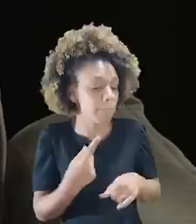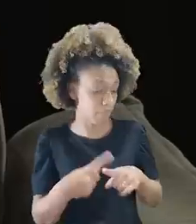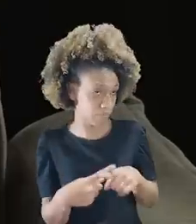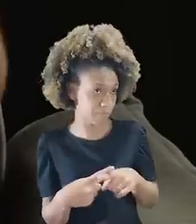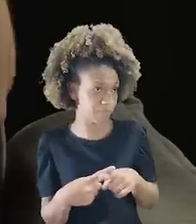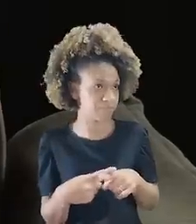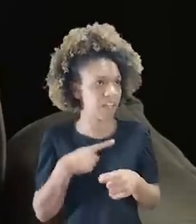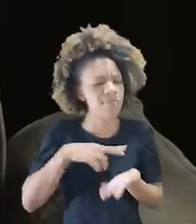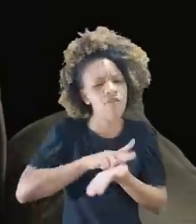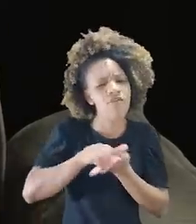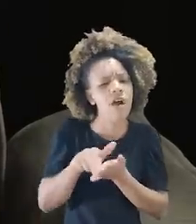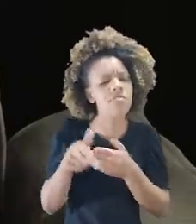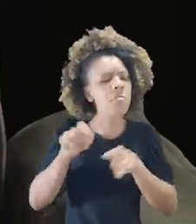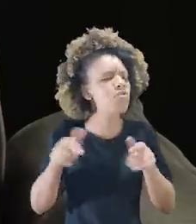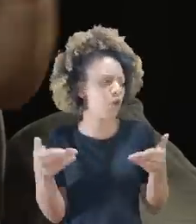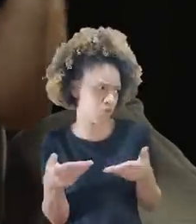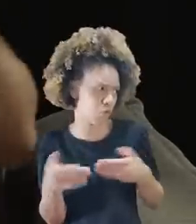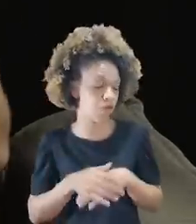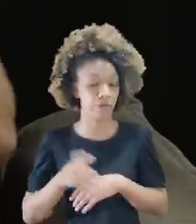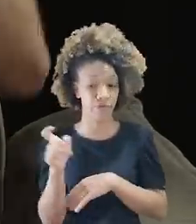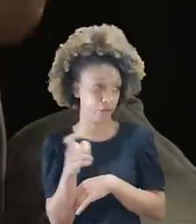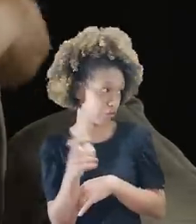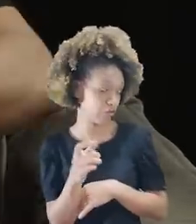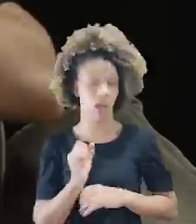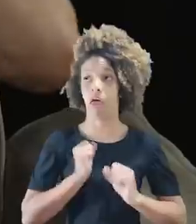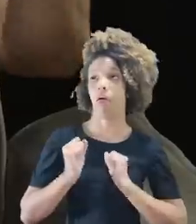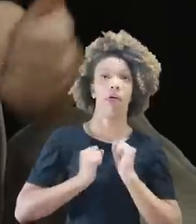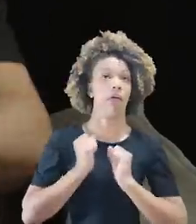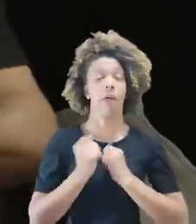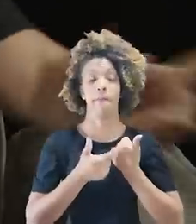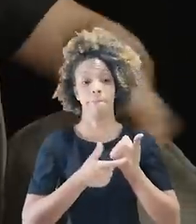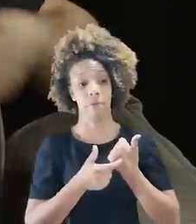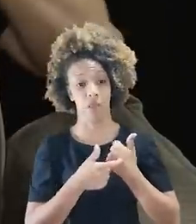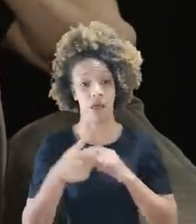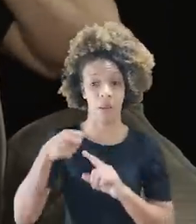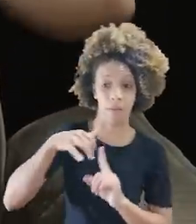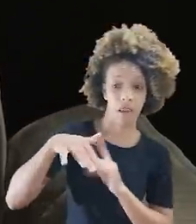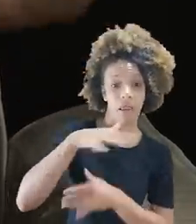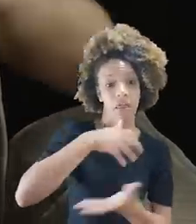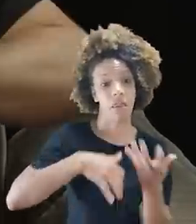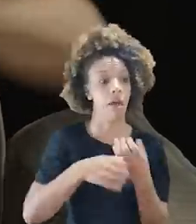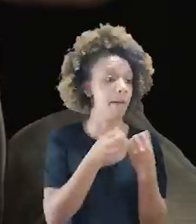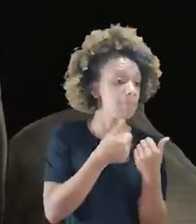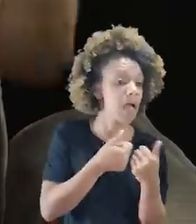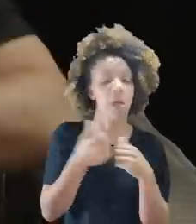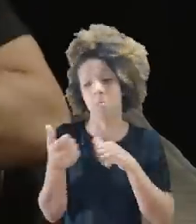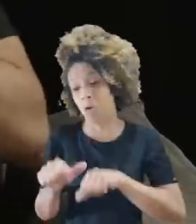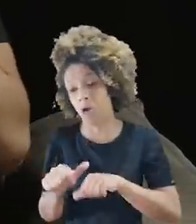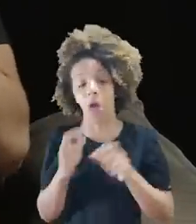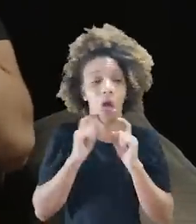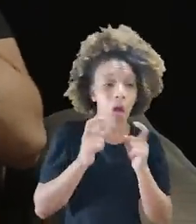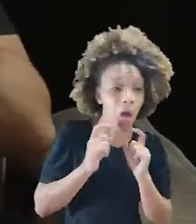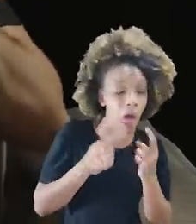quê Porque tem tanta gente hoje que tá no tiktok que tá desesperado pelo like vira fala mal fala bem xinga